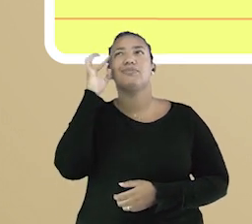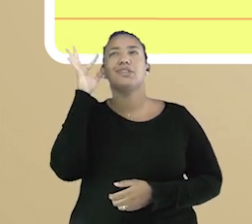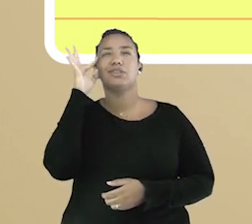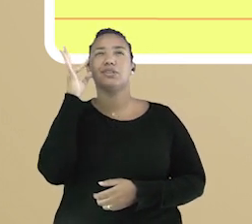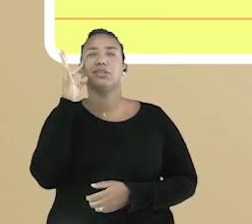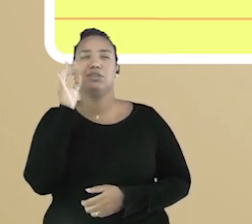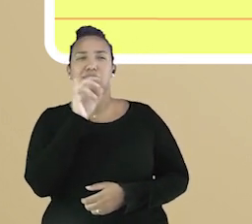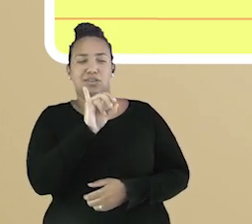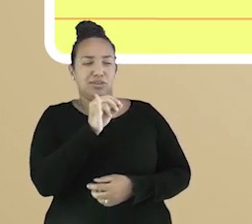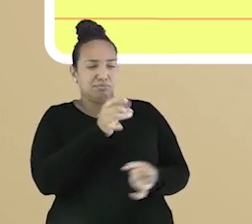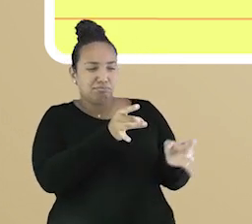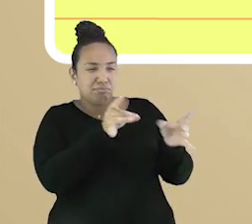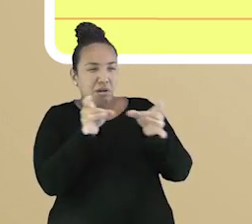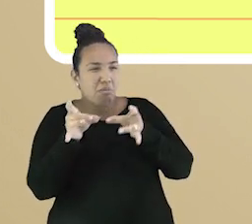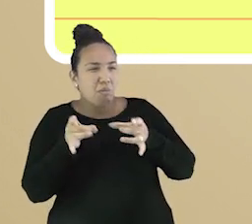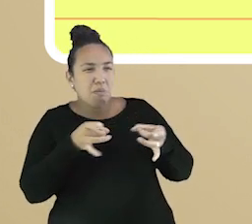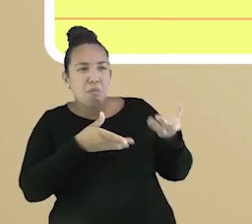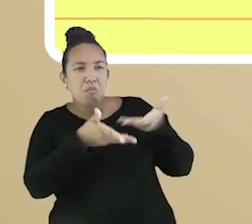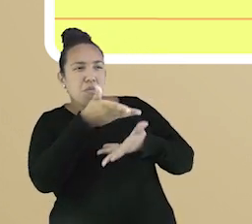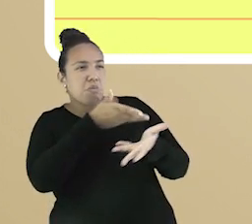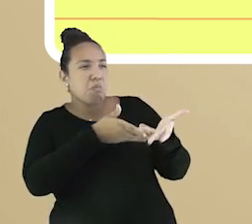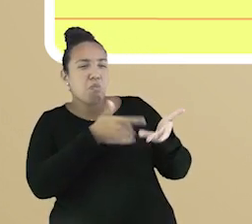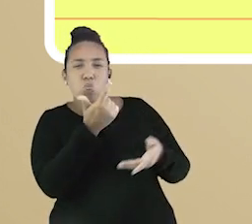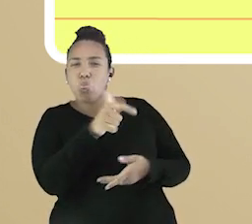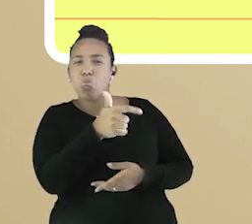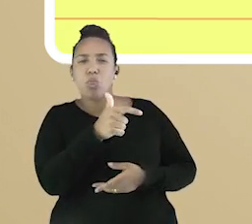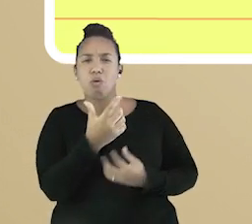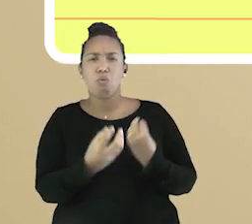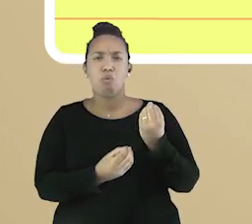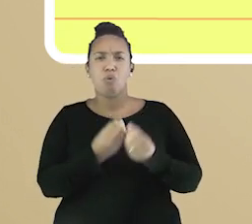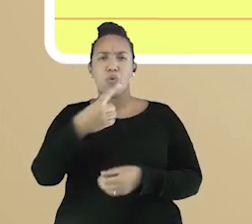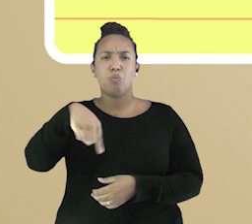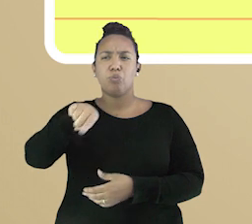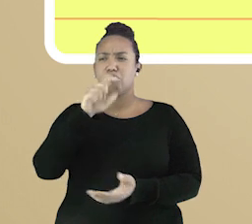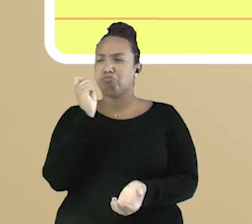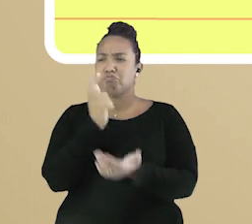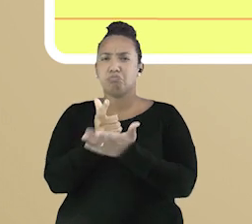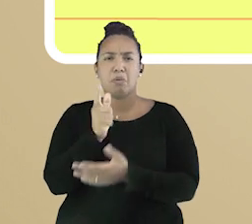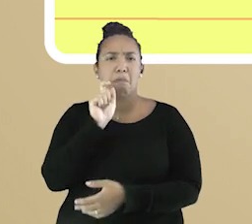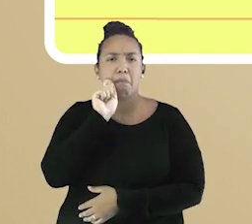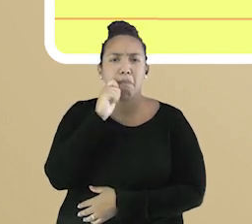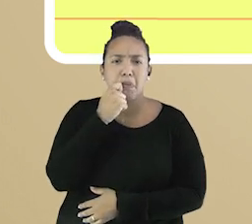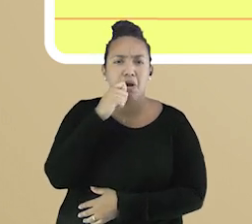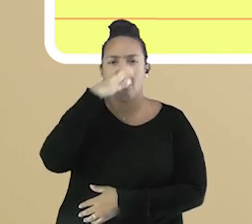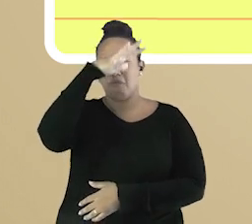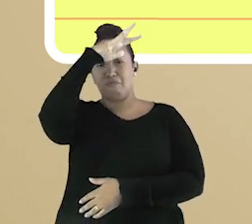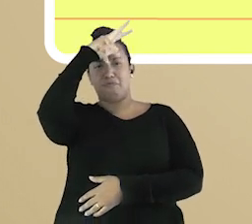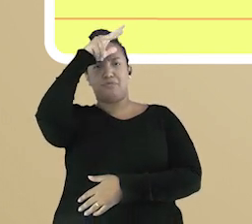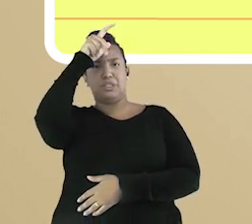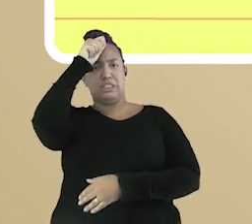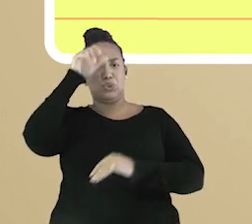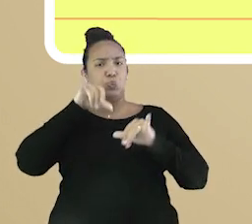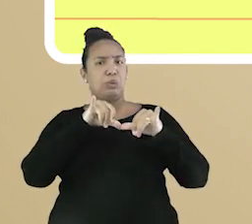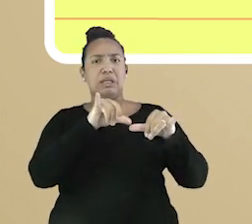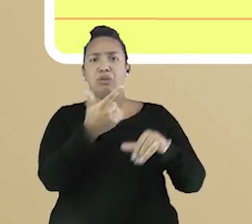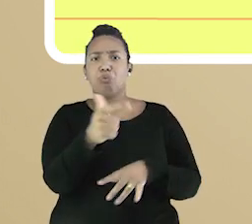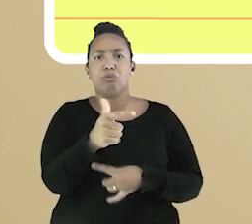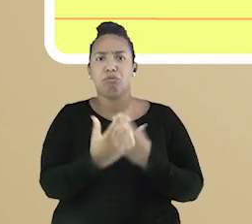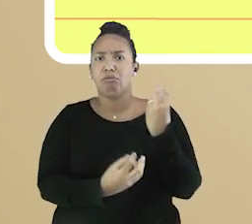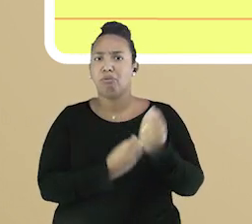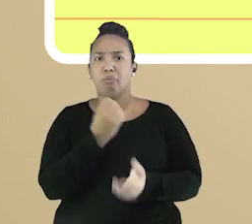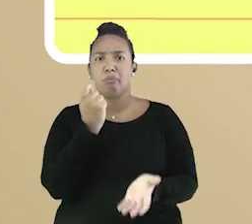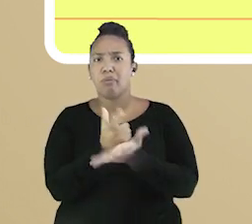o comércio? Já pensou se não houvesse lugar para a gente comprar pão, comprar um refri, um supermercado? Que difícil que